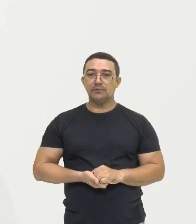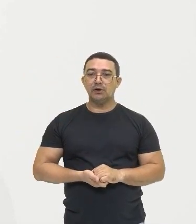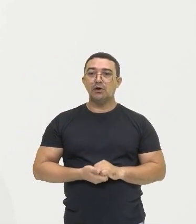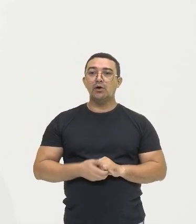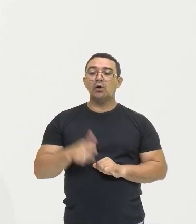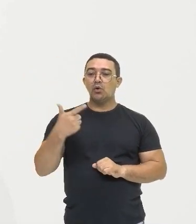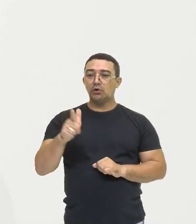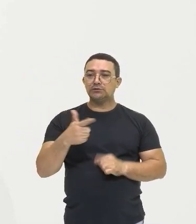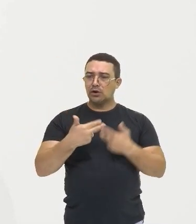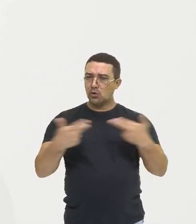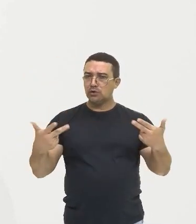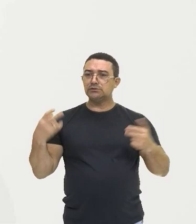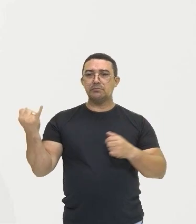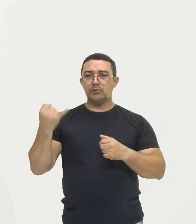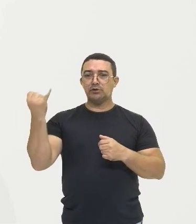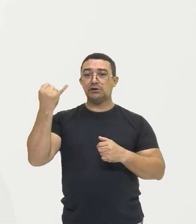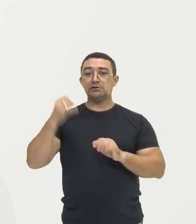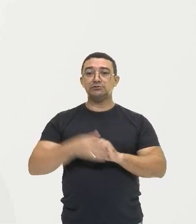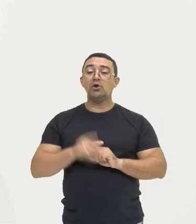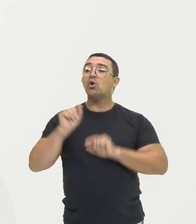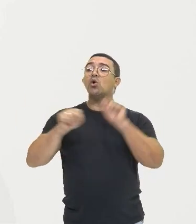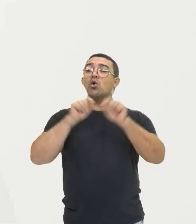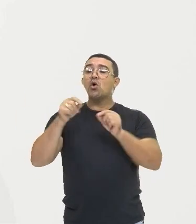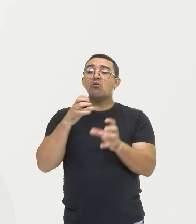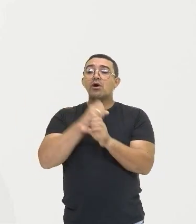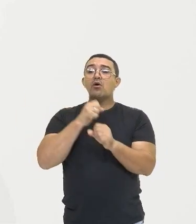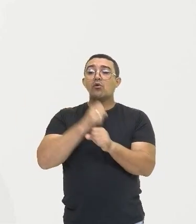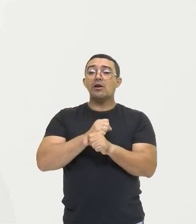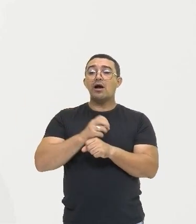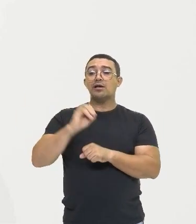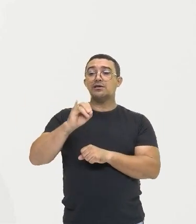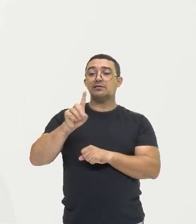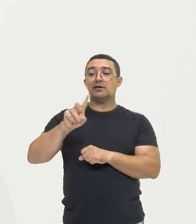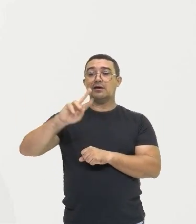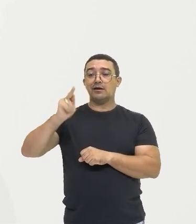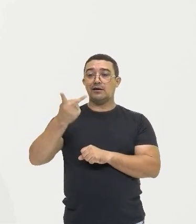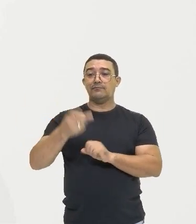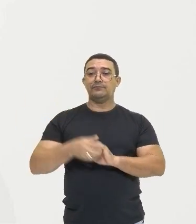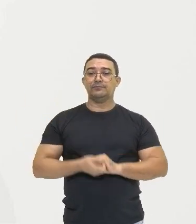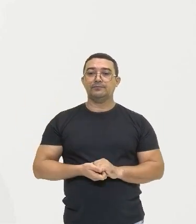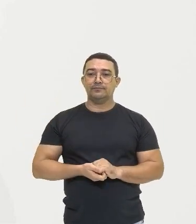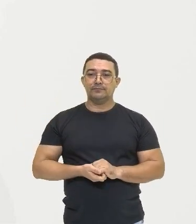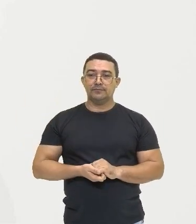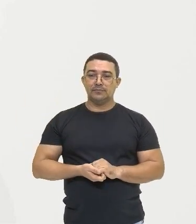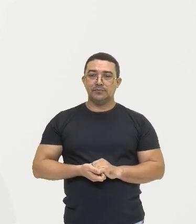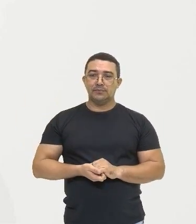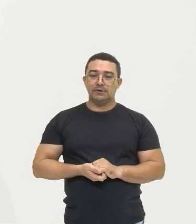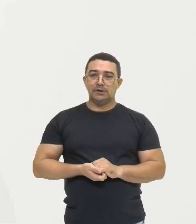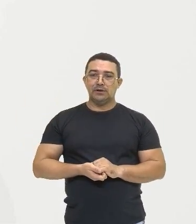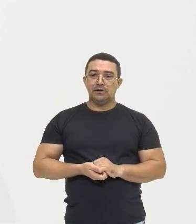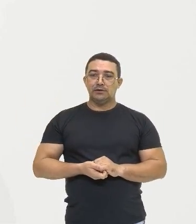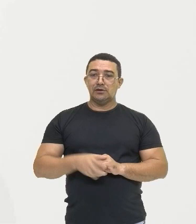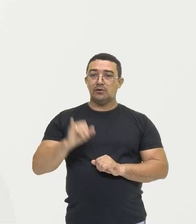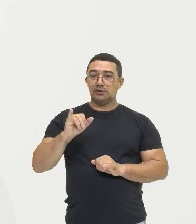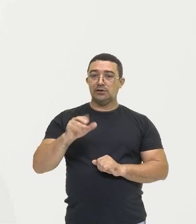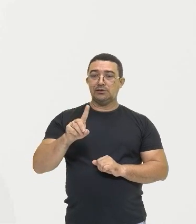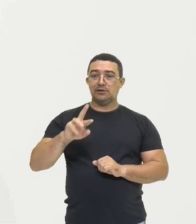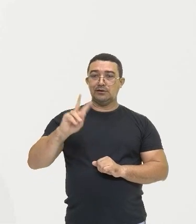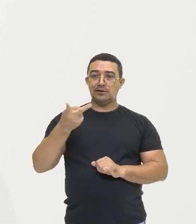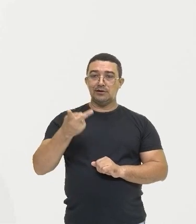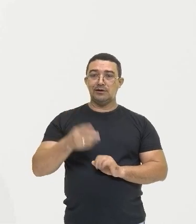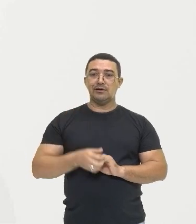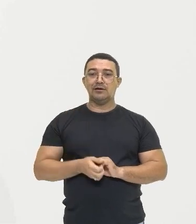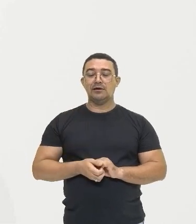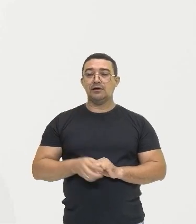ponto importante é como se dá o cálculo do IDH. O IDH, para se calcular o IDH, a gente leva em